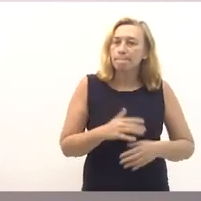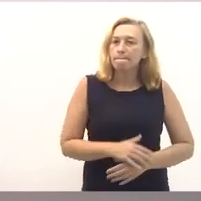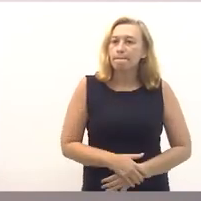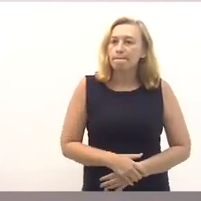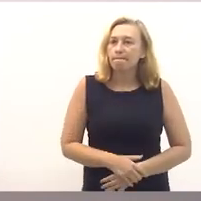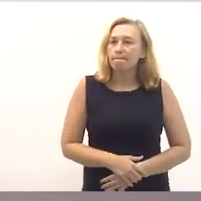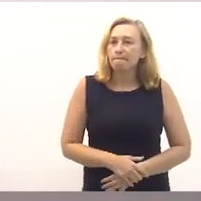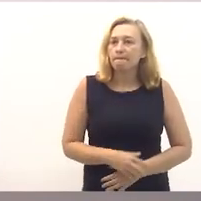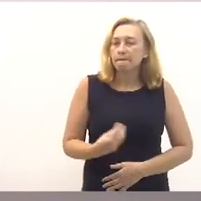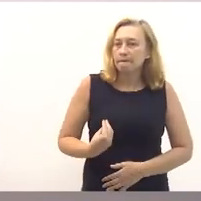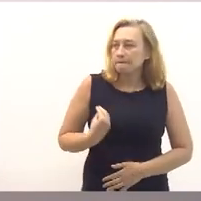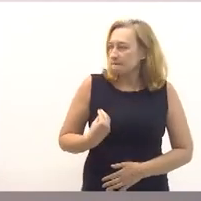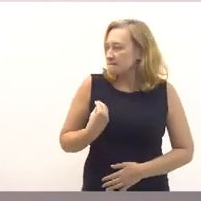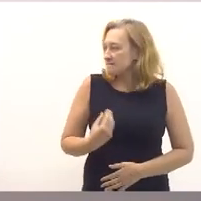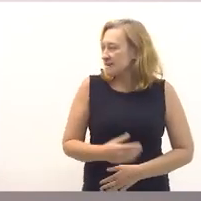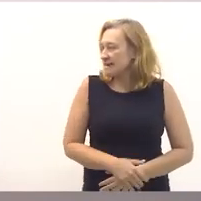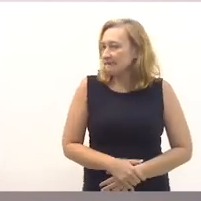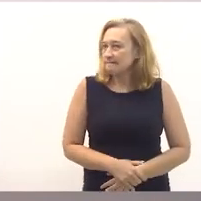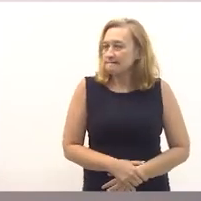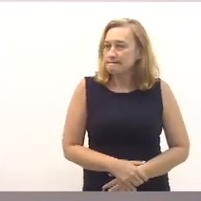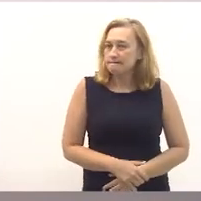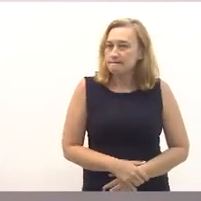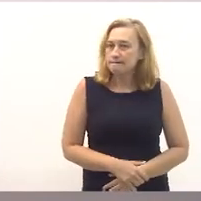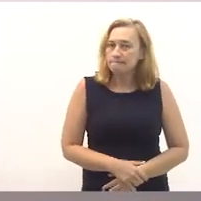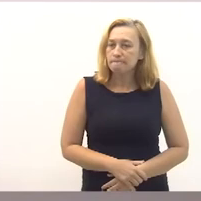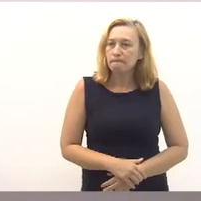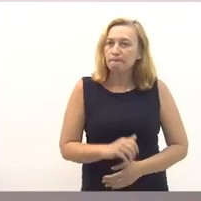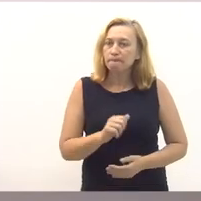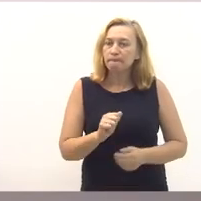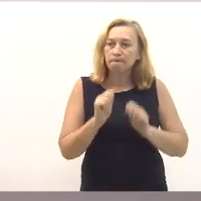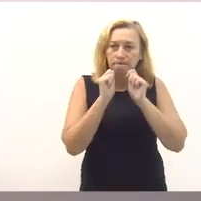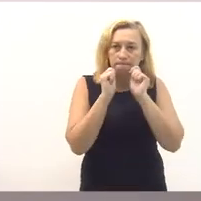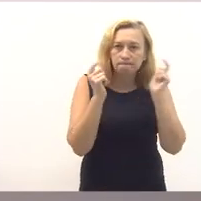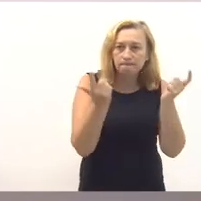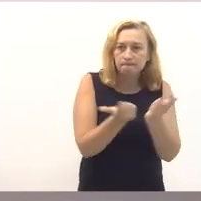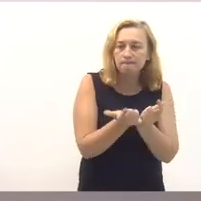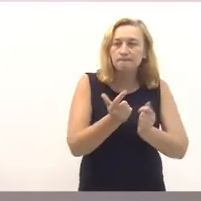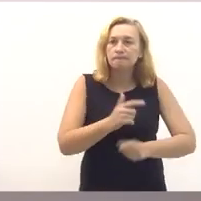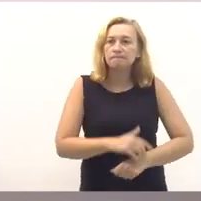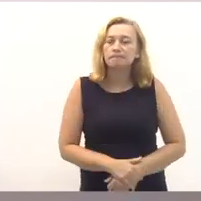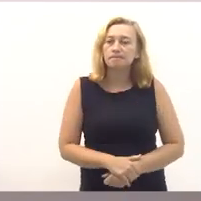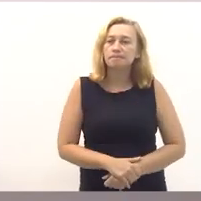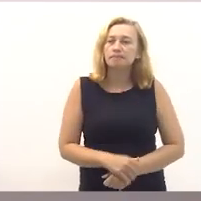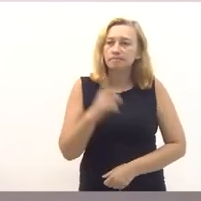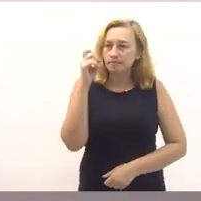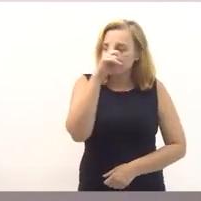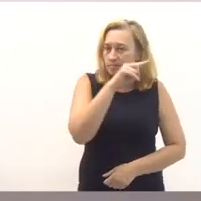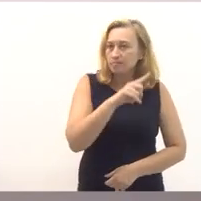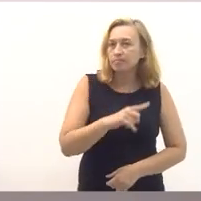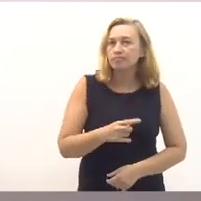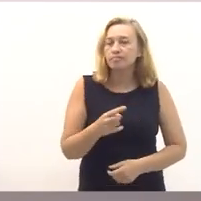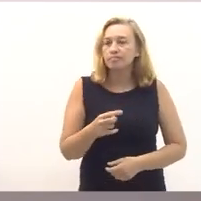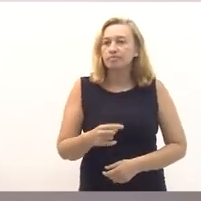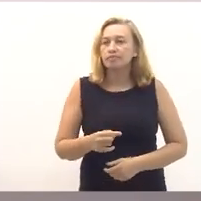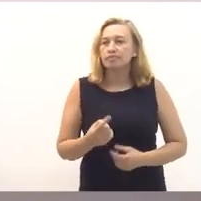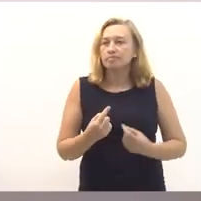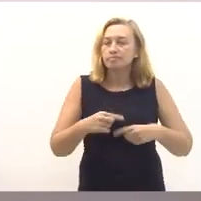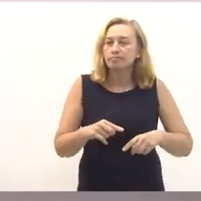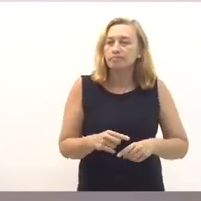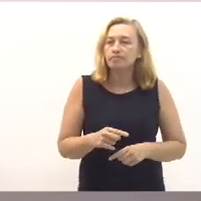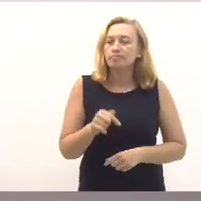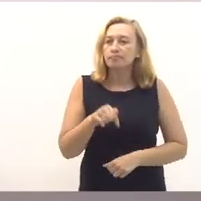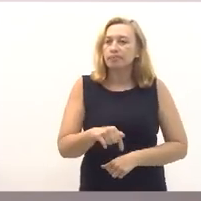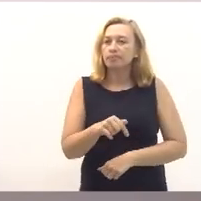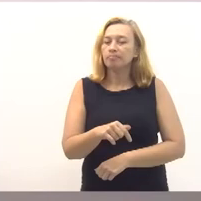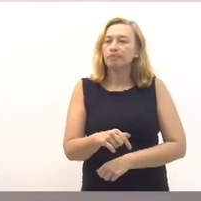aceso vivo aqui na alerj eu sei o quanto é difícil enfrentar o proibicionismo é aqui dentro